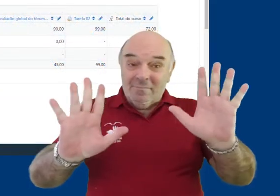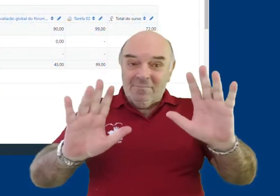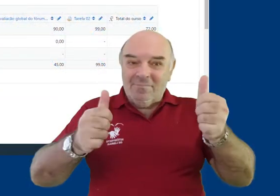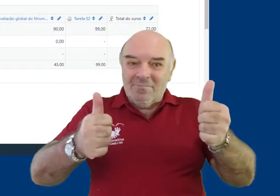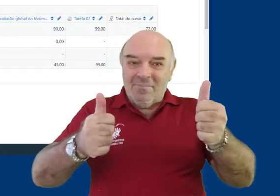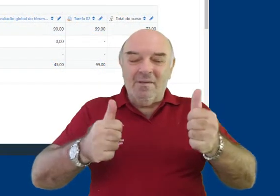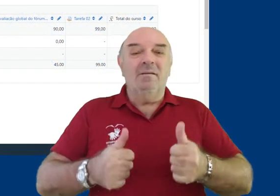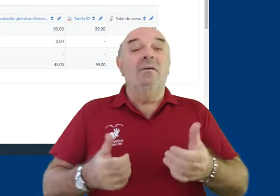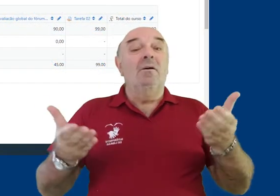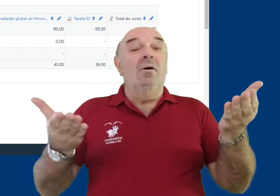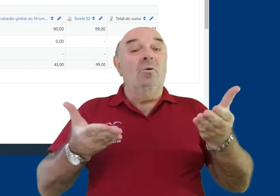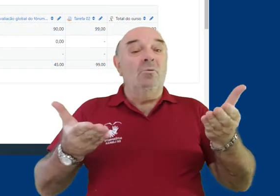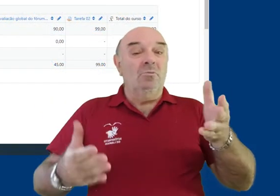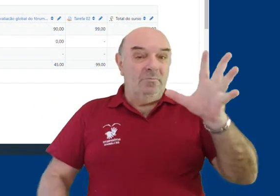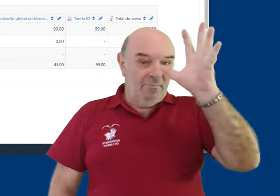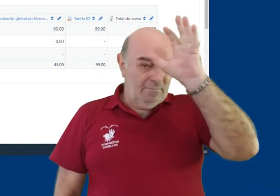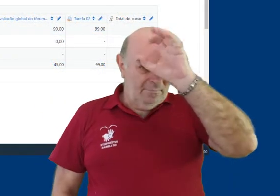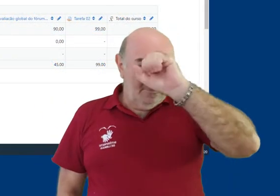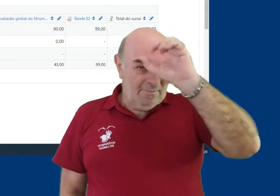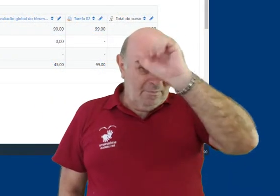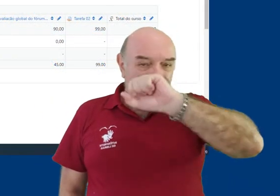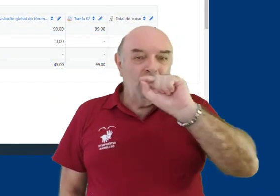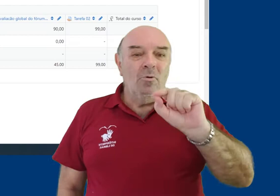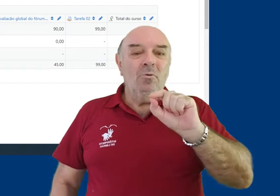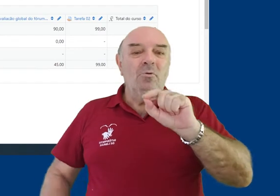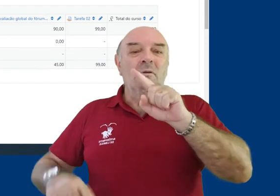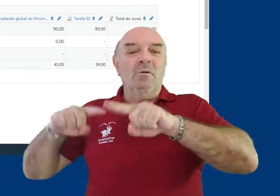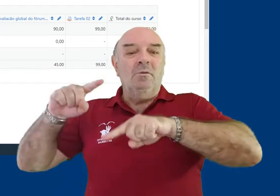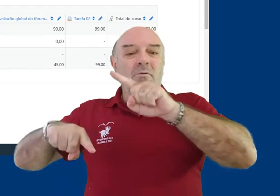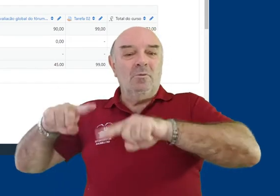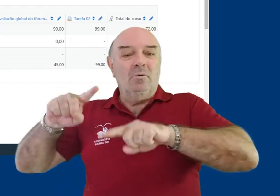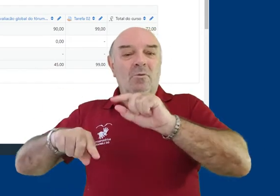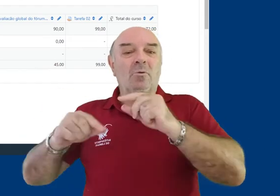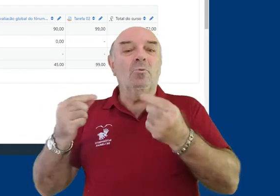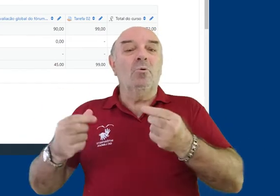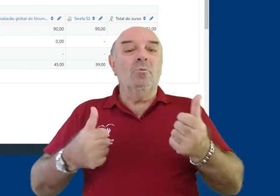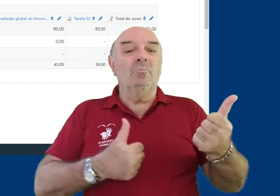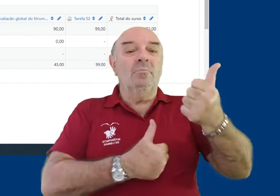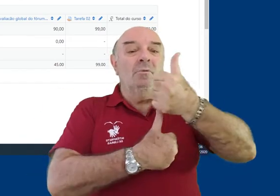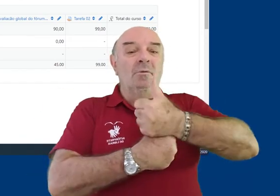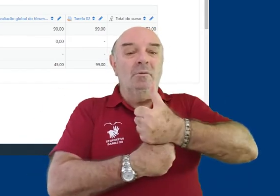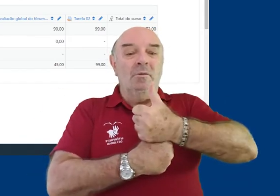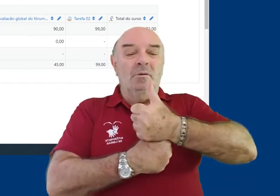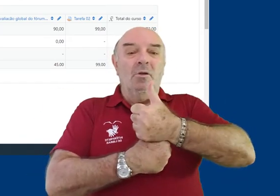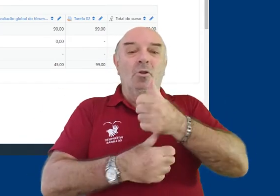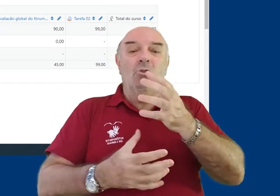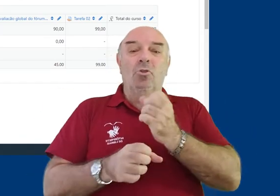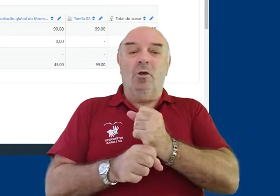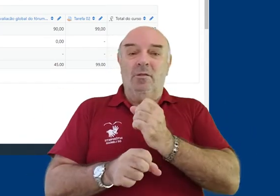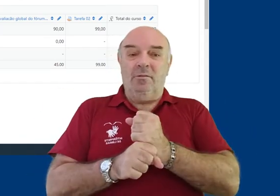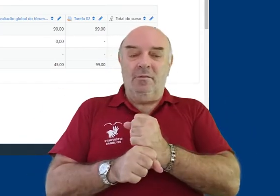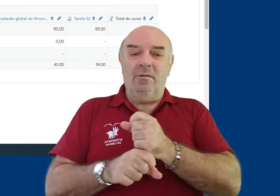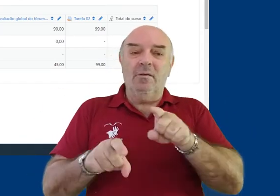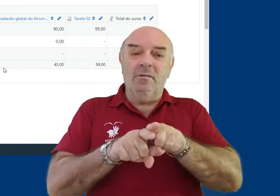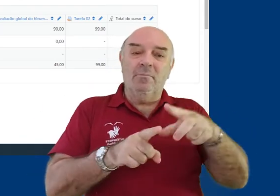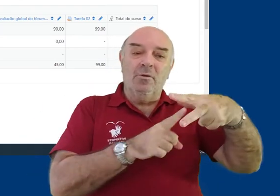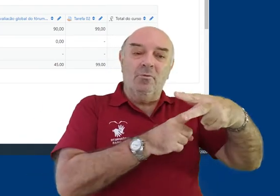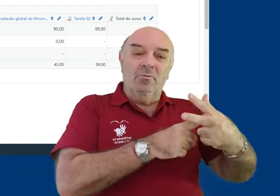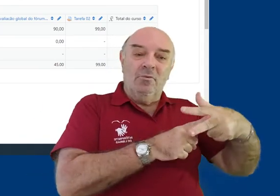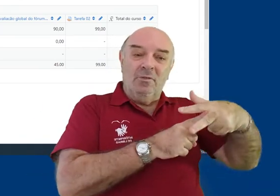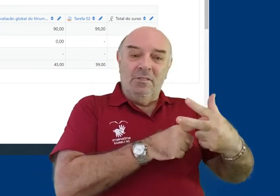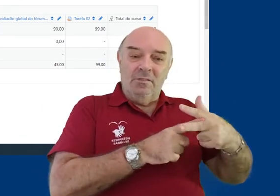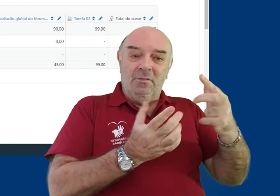Olá! Hoje aprenderemos os recursos de sobreposição de notas e configuração do livro de